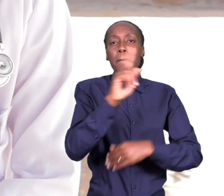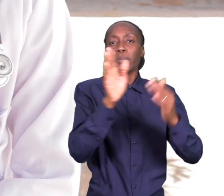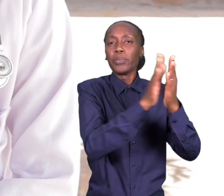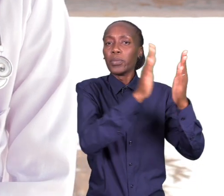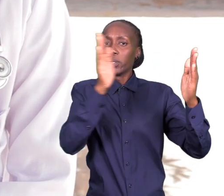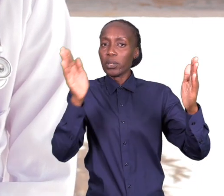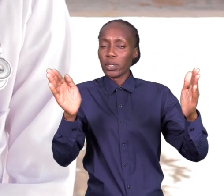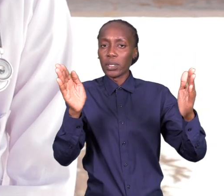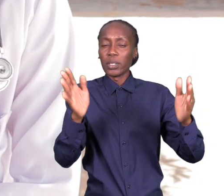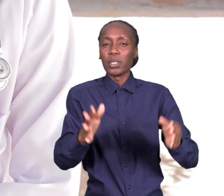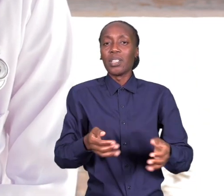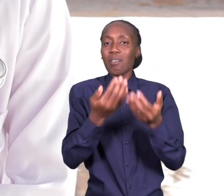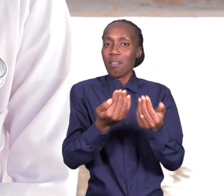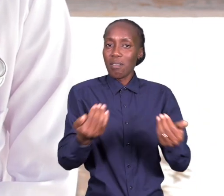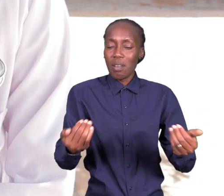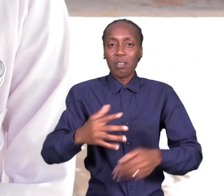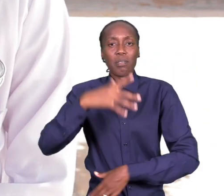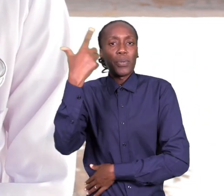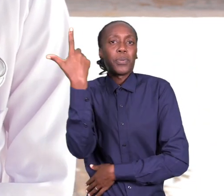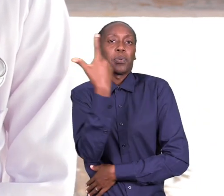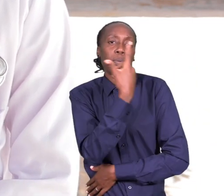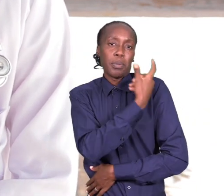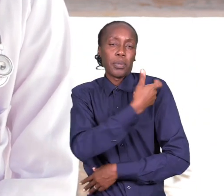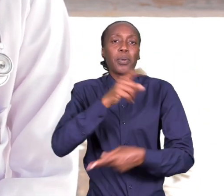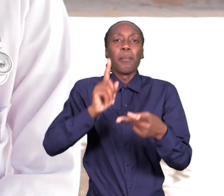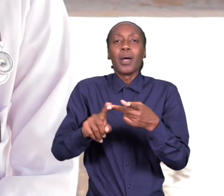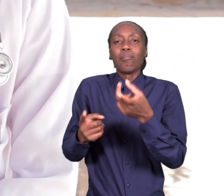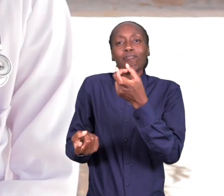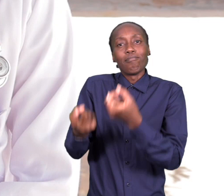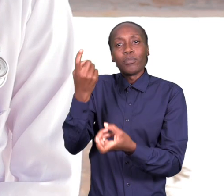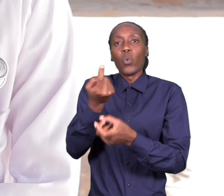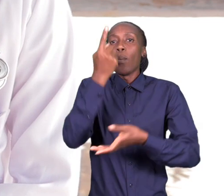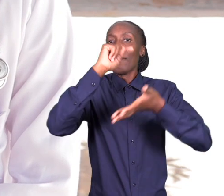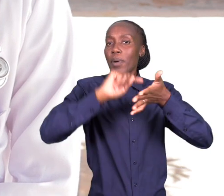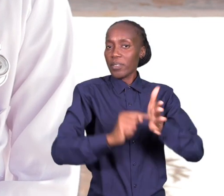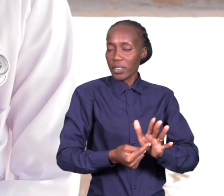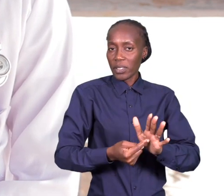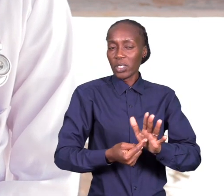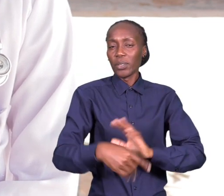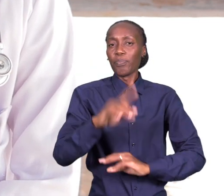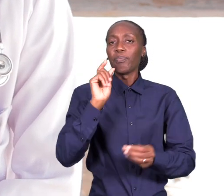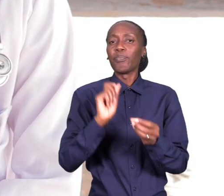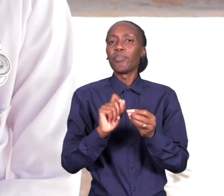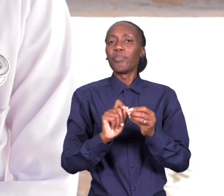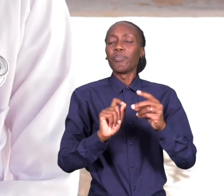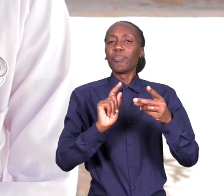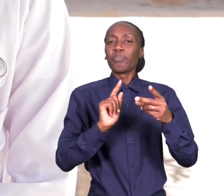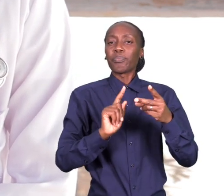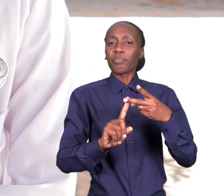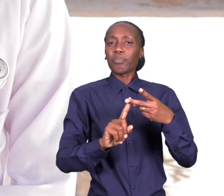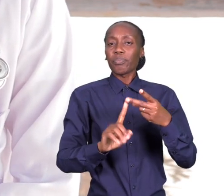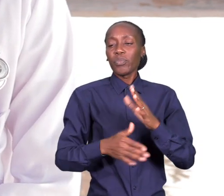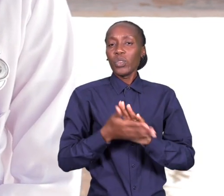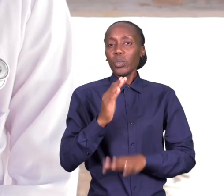para a vacina e para pesar as crianças. Isso é feito de uma só vez. Então, através desse